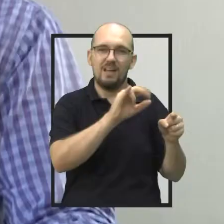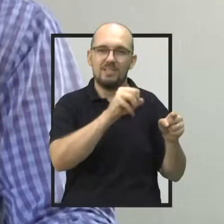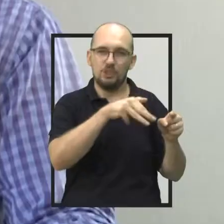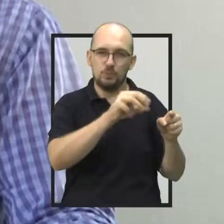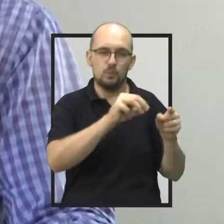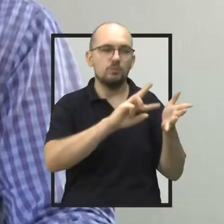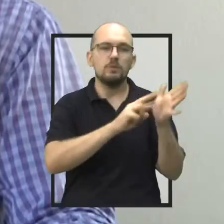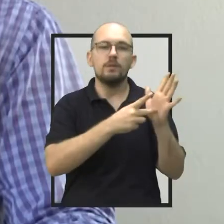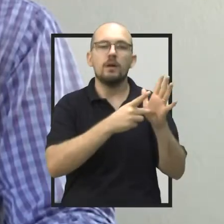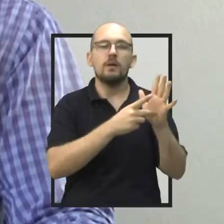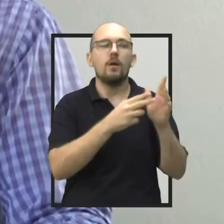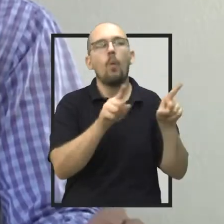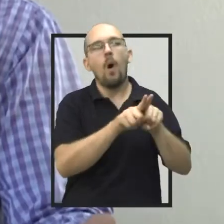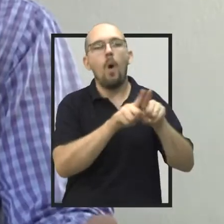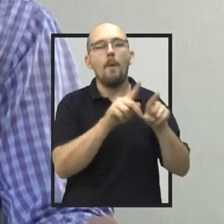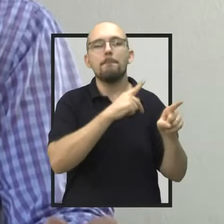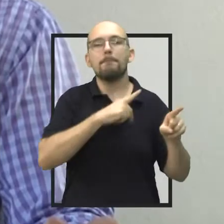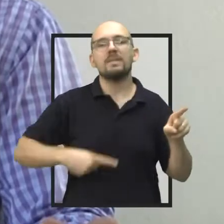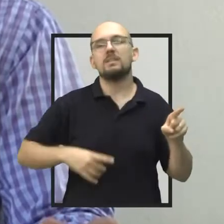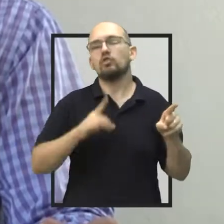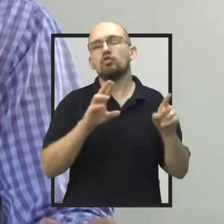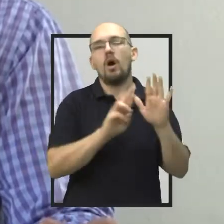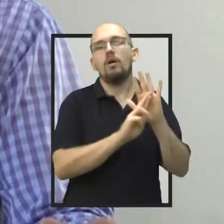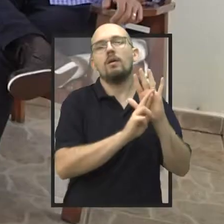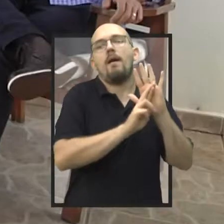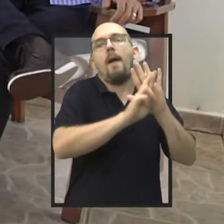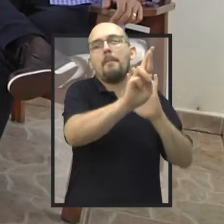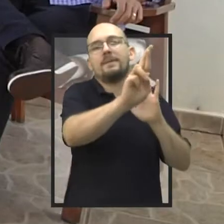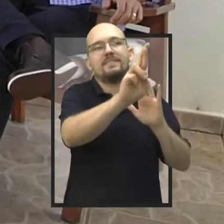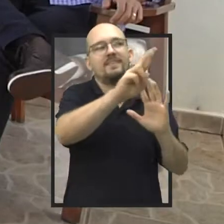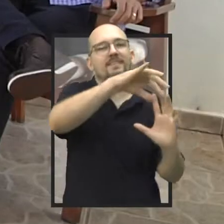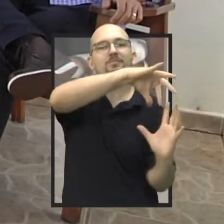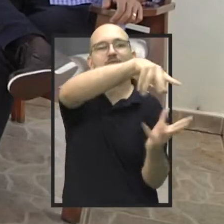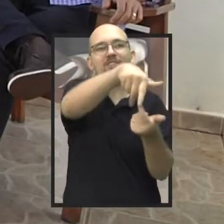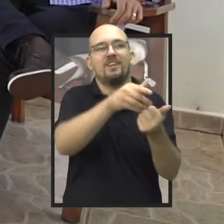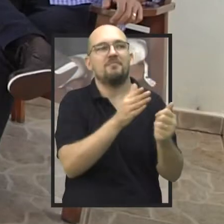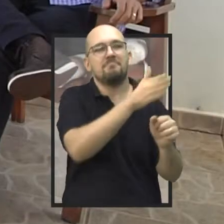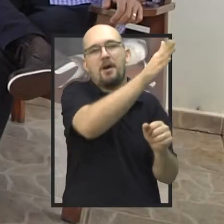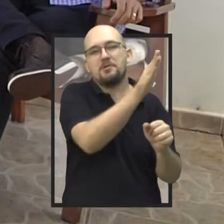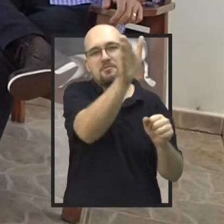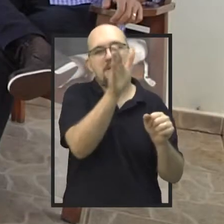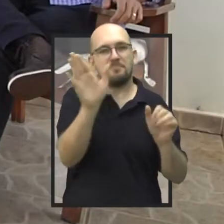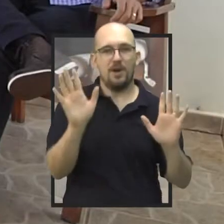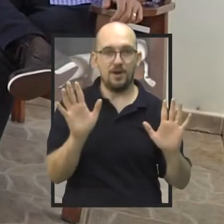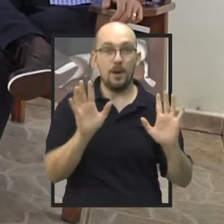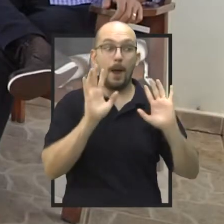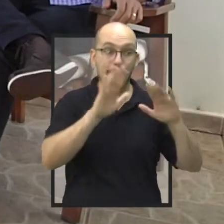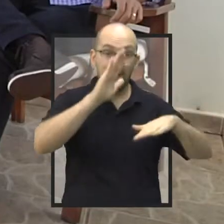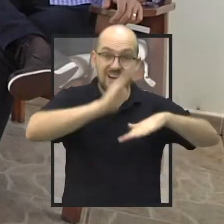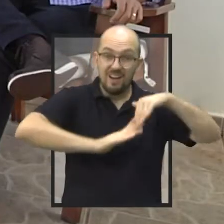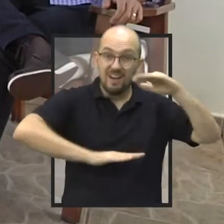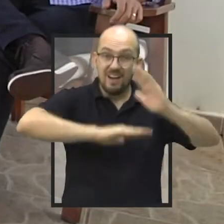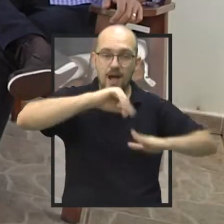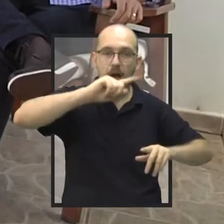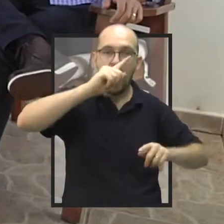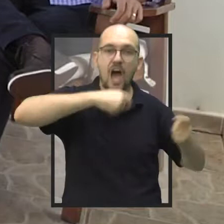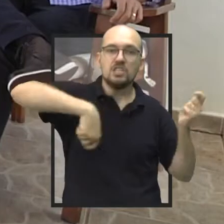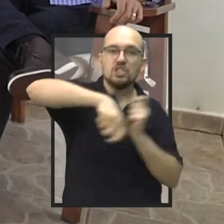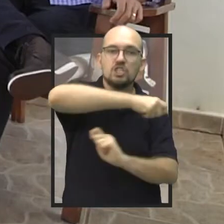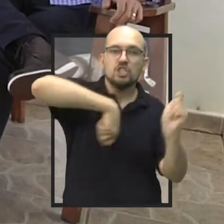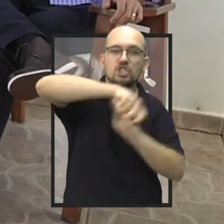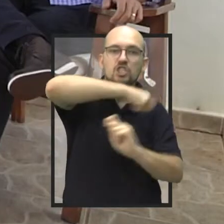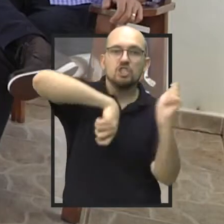internacional. Então, veja bem, no parlamentarismo, quem é que administra